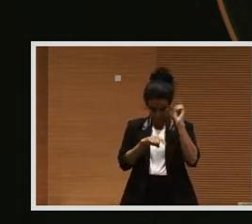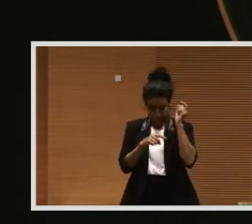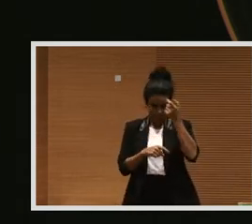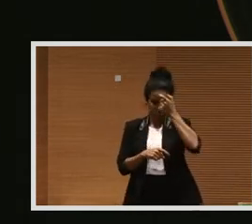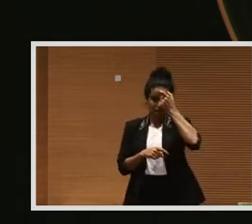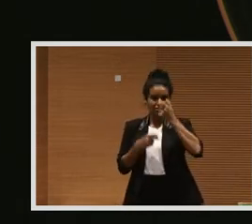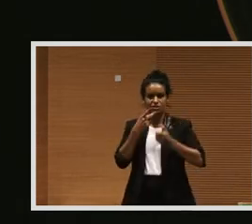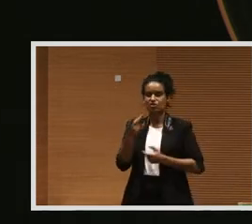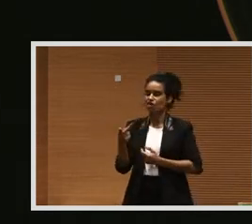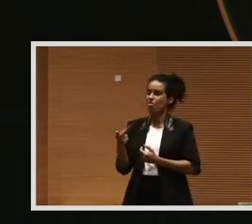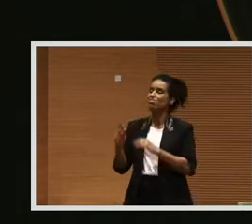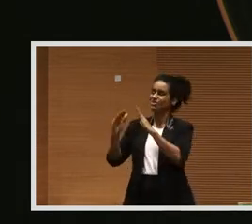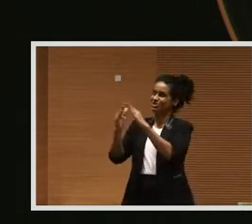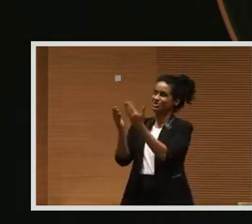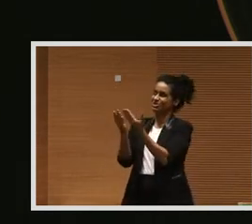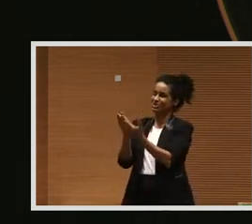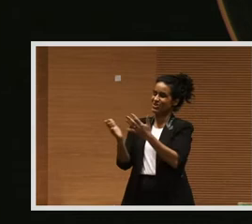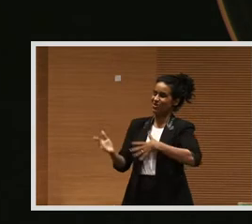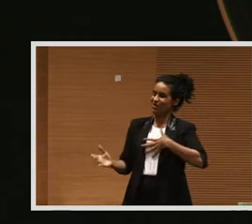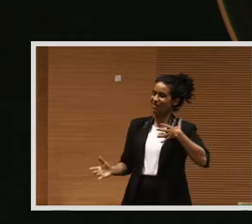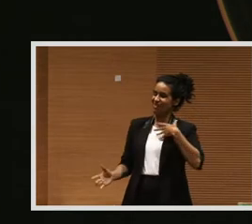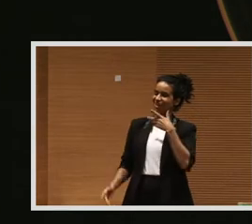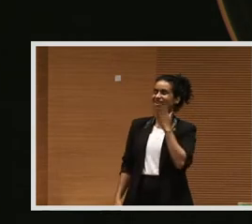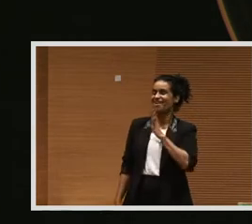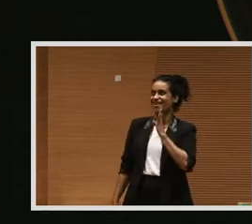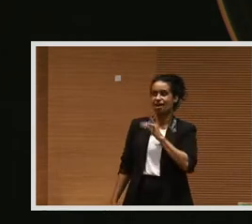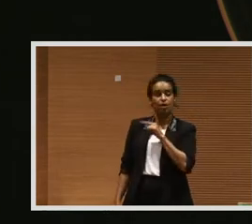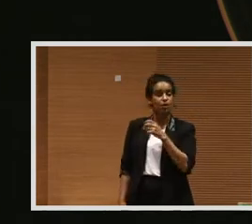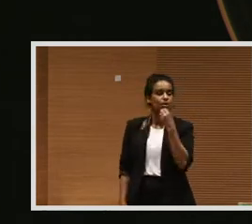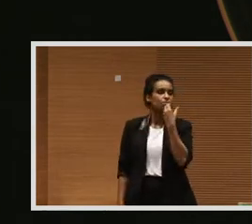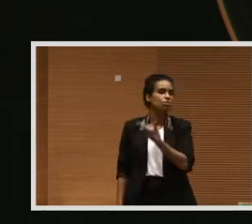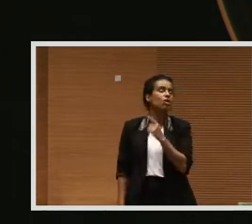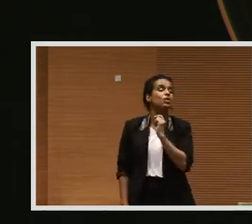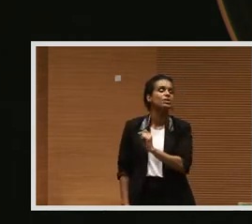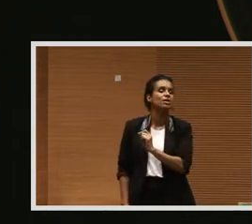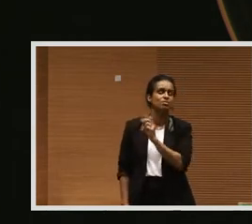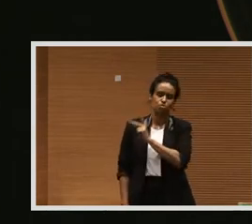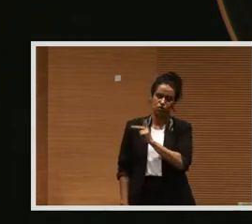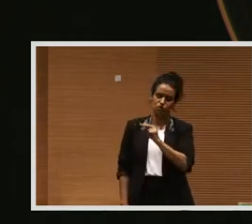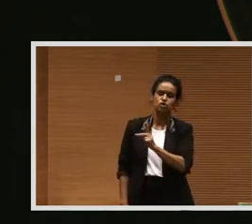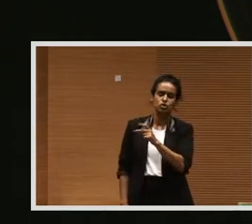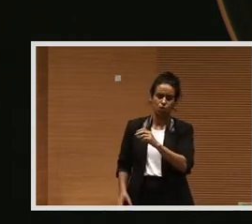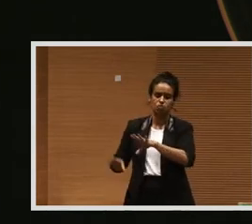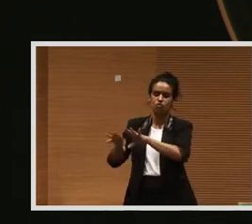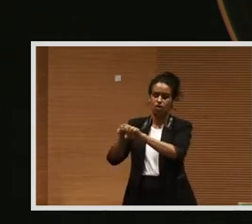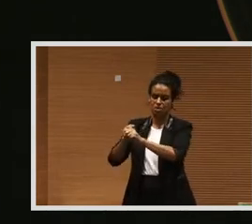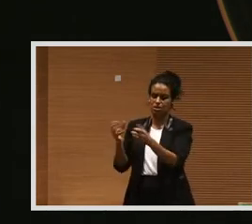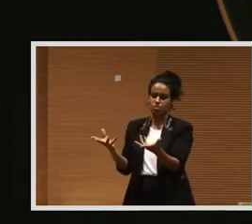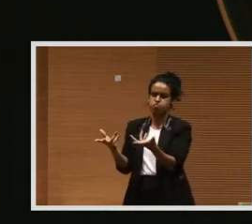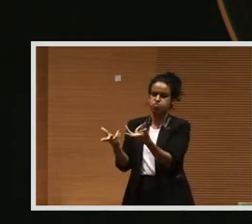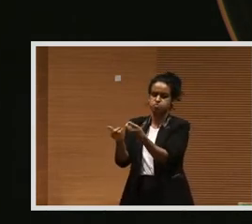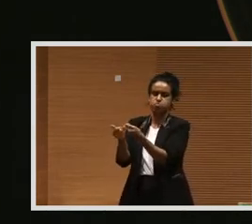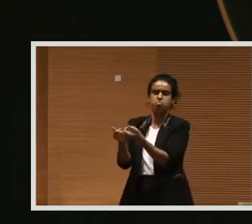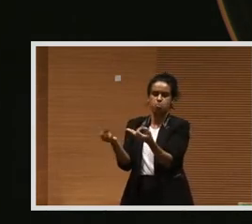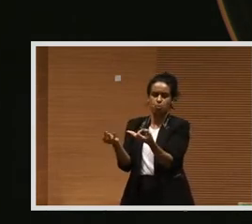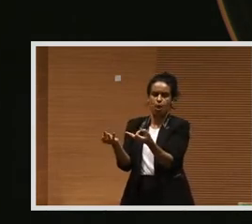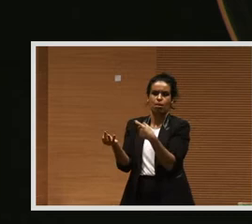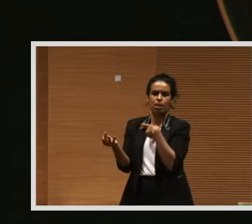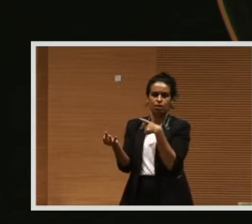escola agradável é professor bem formado e bem pago. Aí a escola